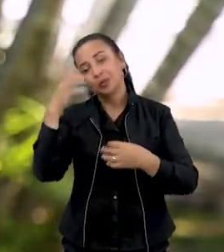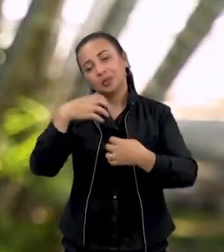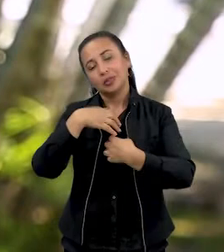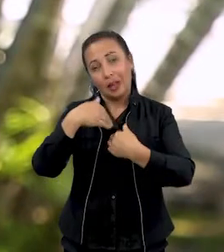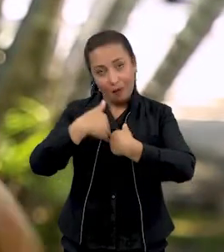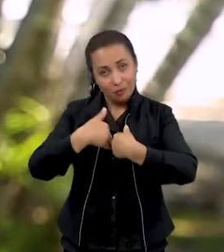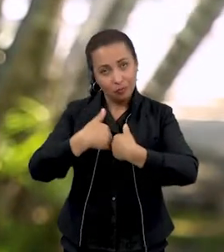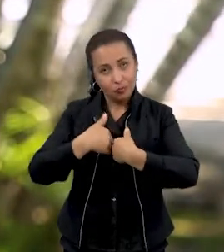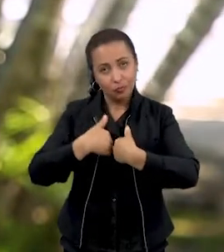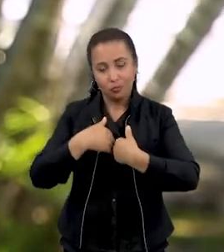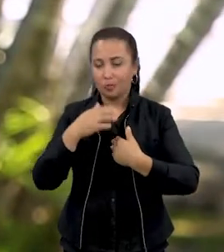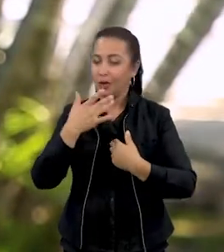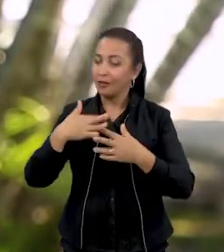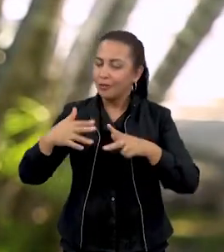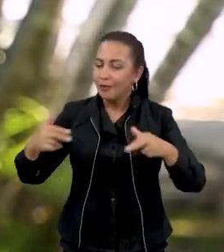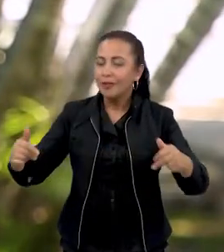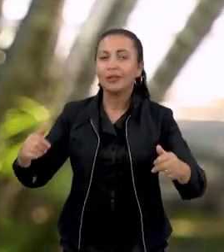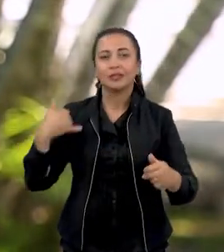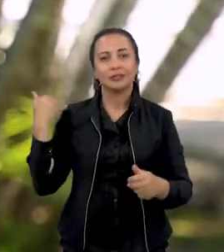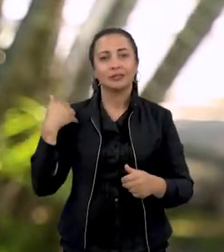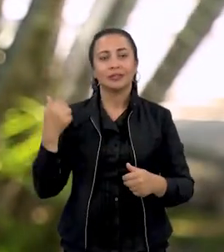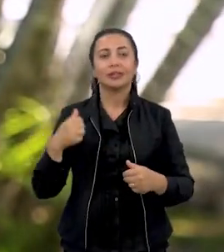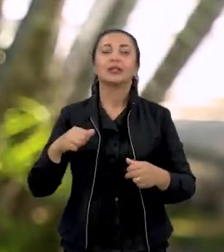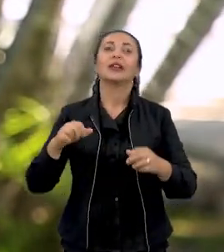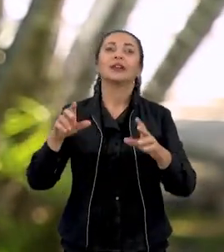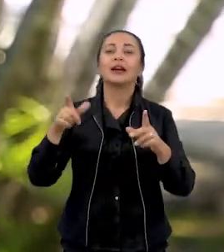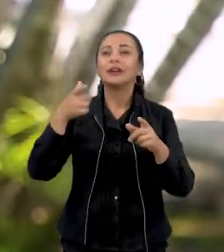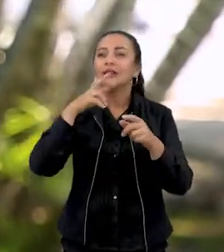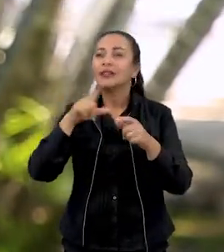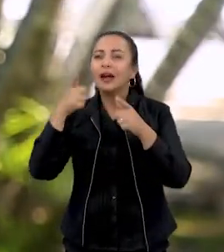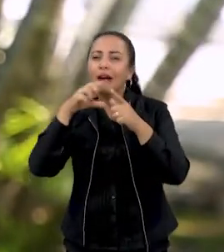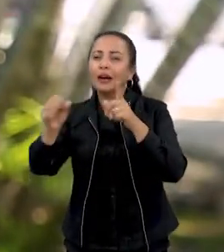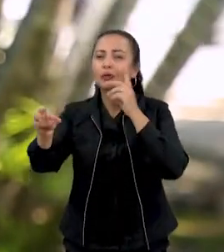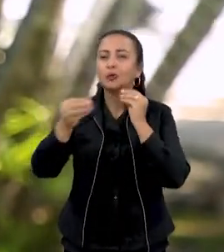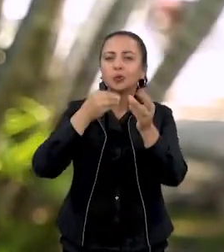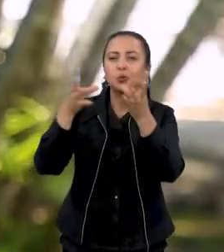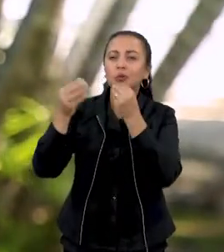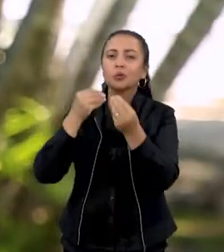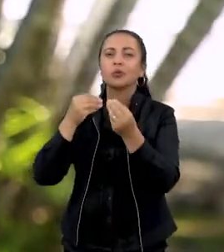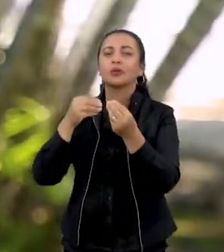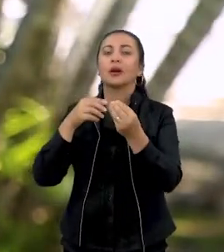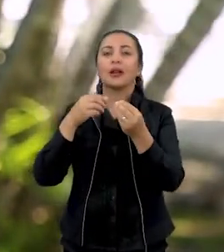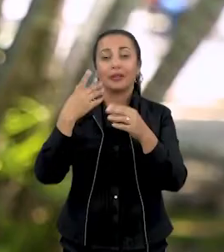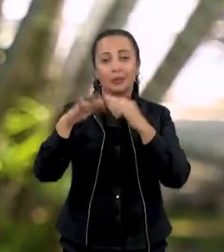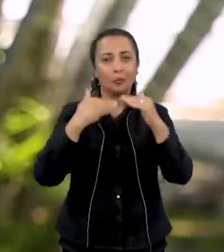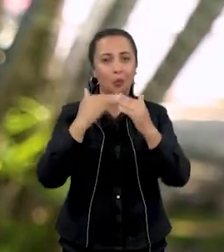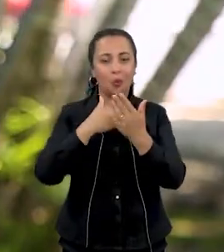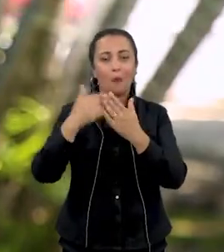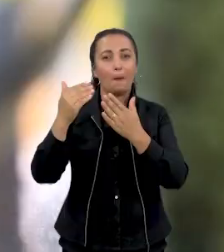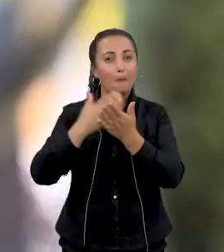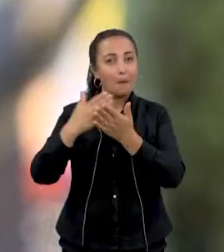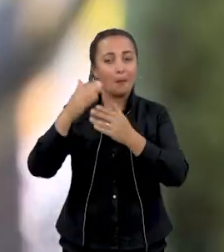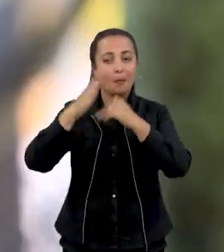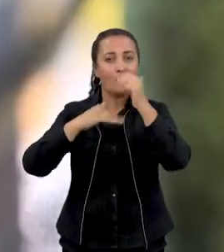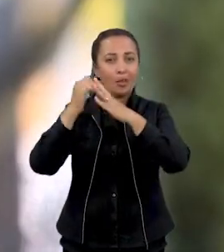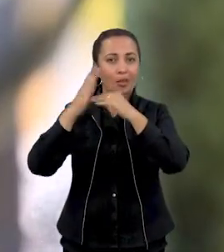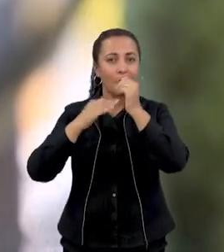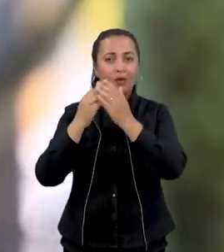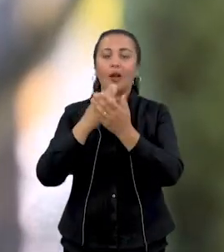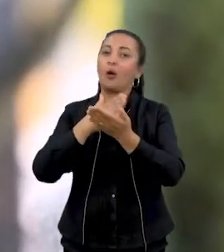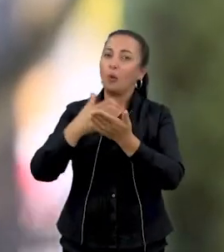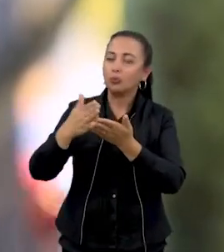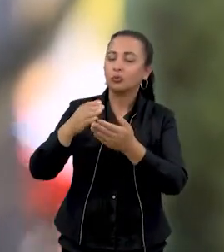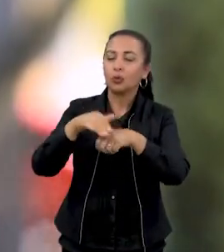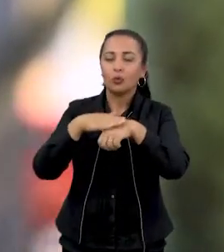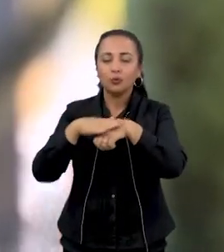com autismo de diversas idades. A partir disso, a gente recebeu mais indicações e foi aí que a gente passou a procurar também os profissionais. Então, a gente começou a conversar